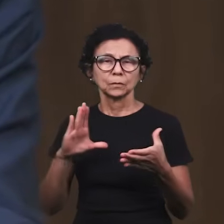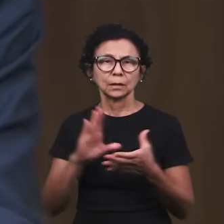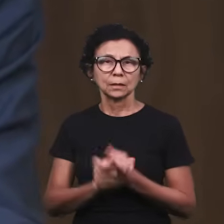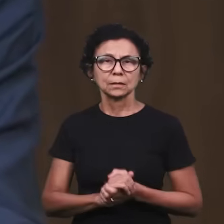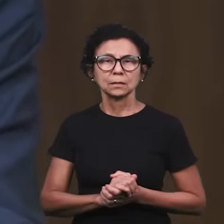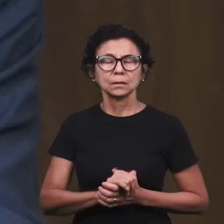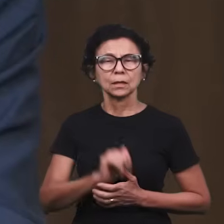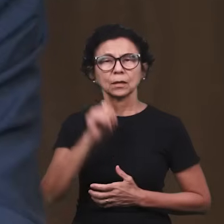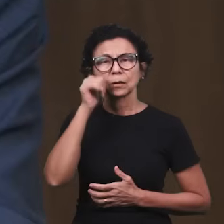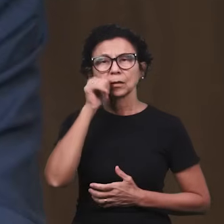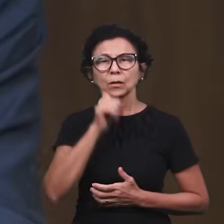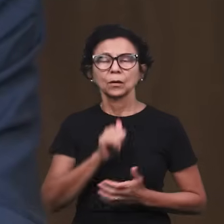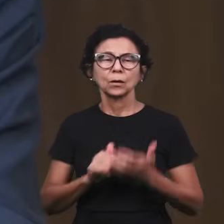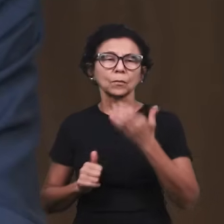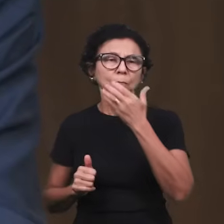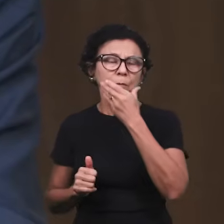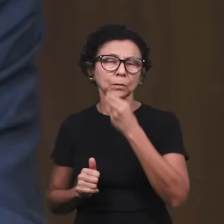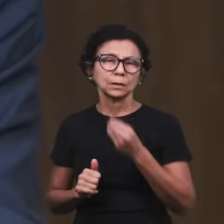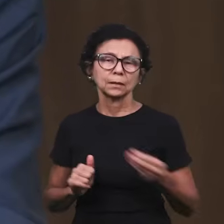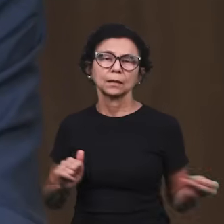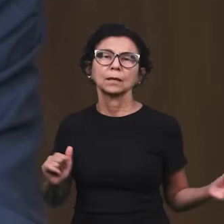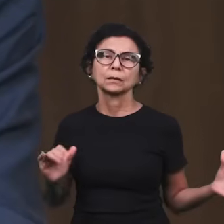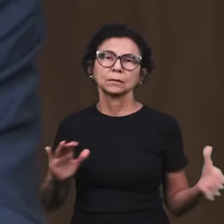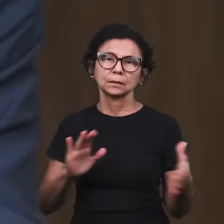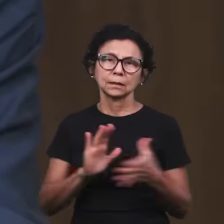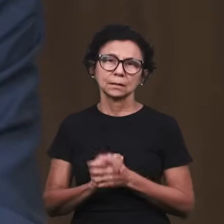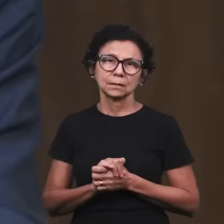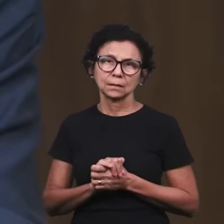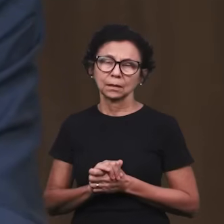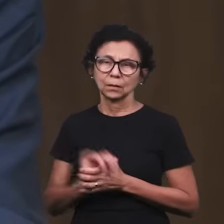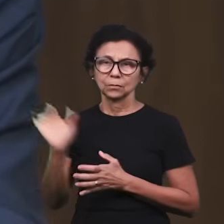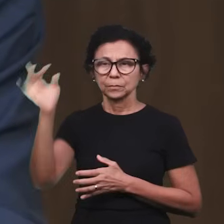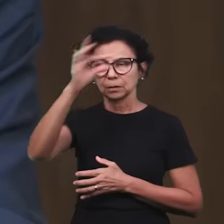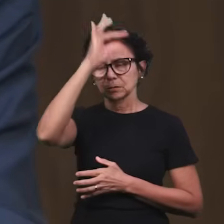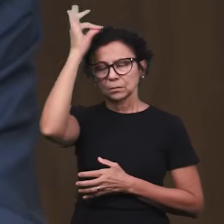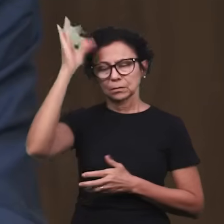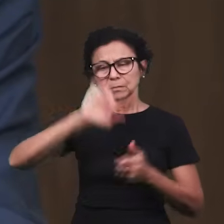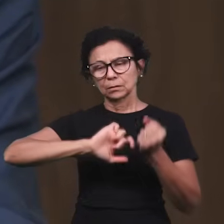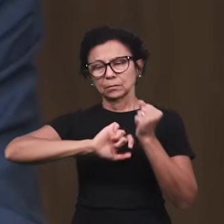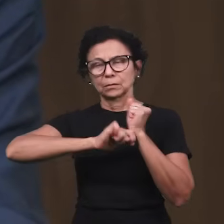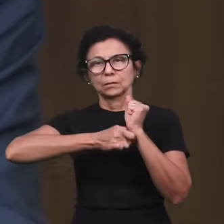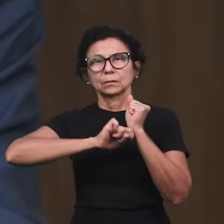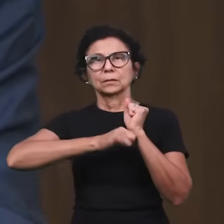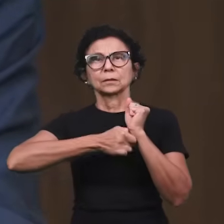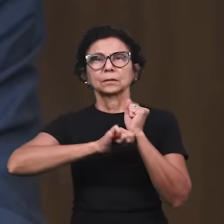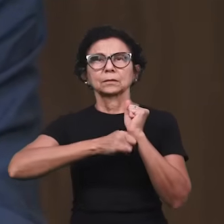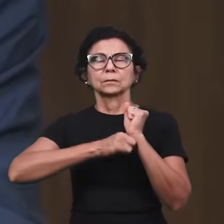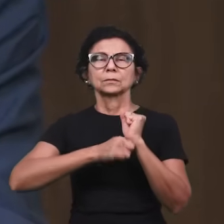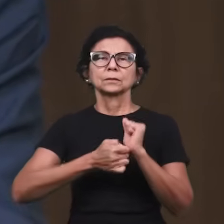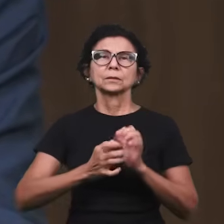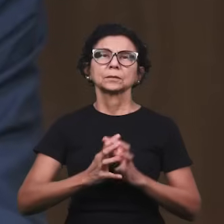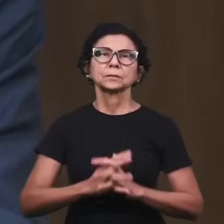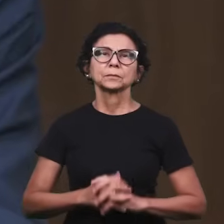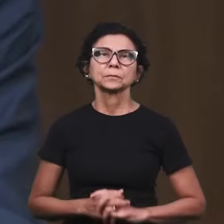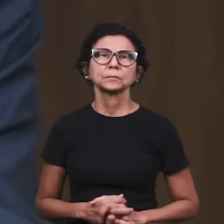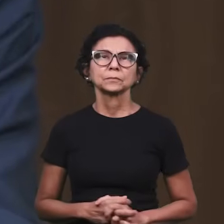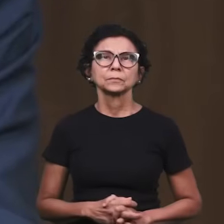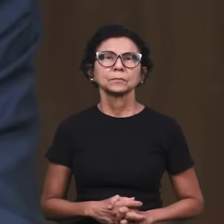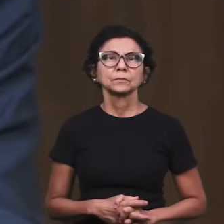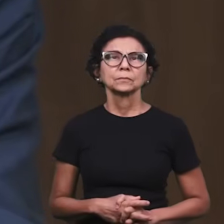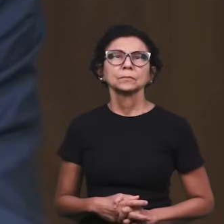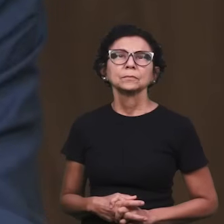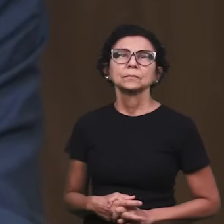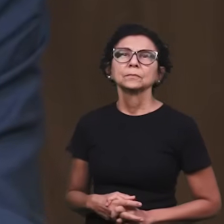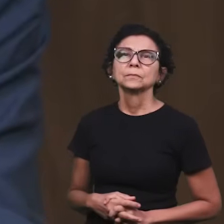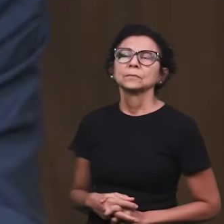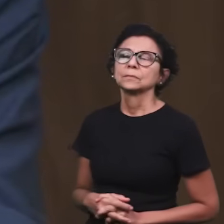ela buscaram e o Senhor deu, o fruto do Espírito é um grande segredo. Porque você vai ser bondoso,